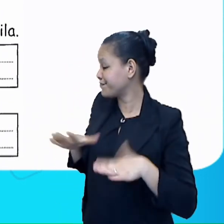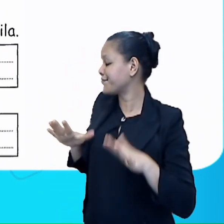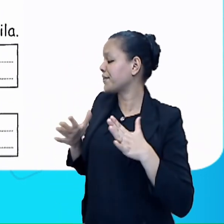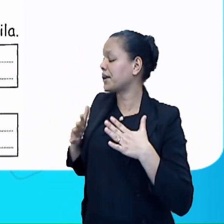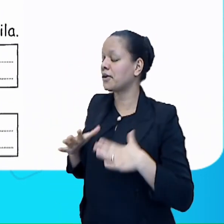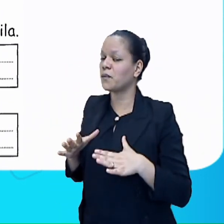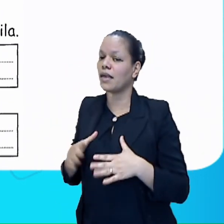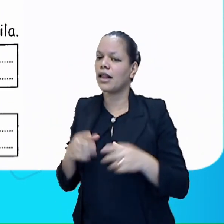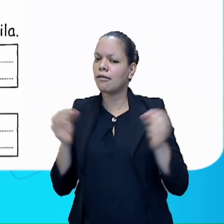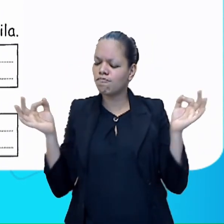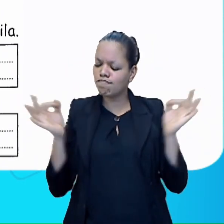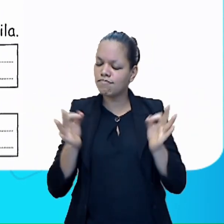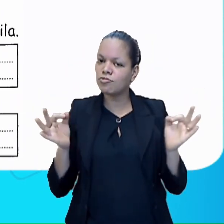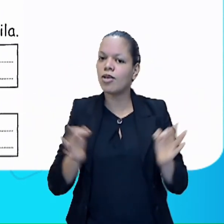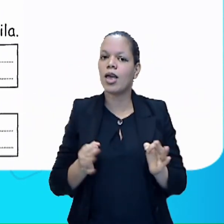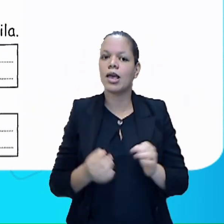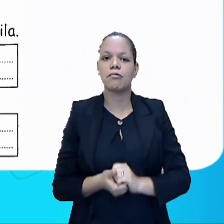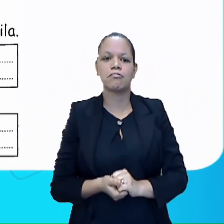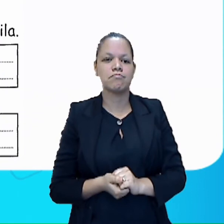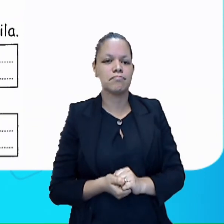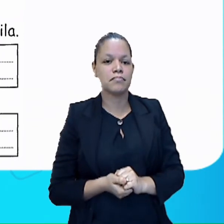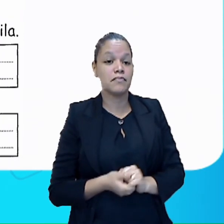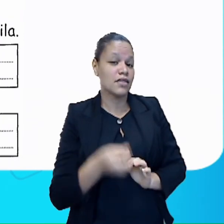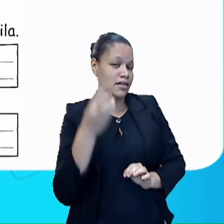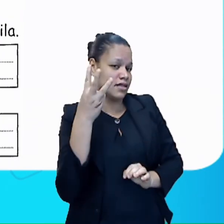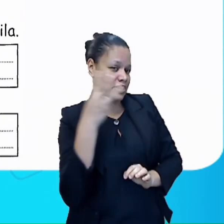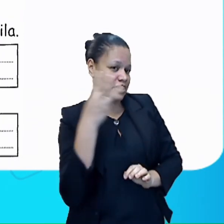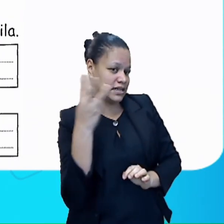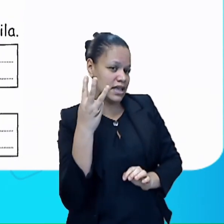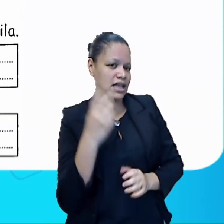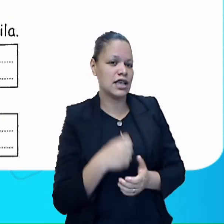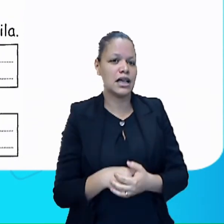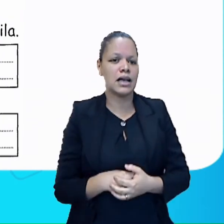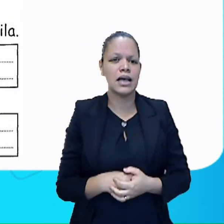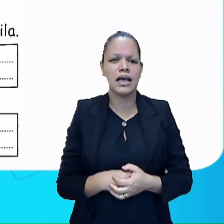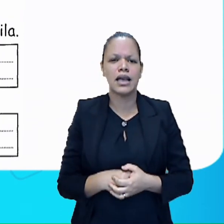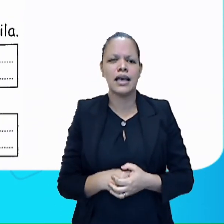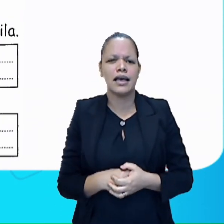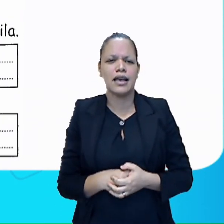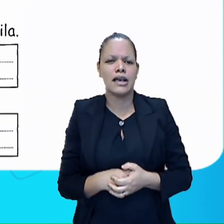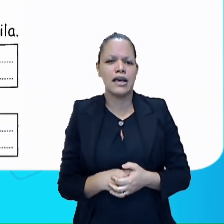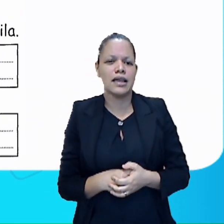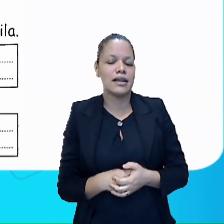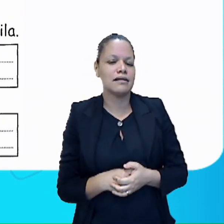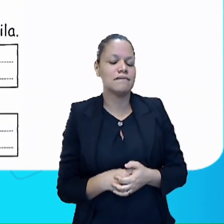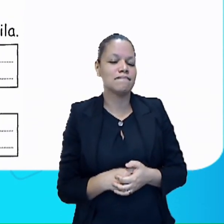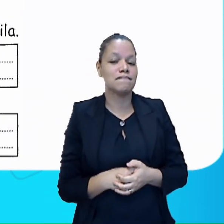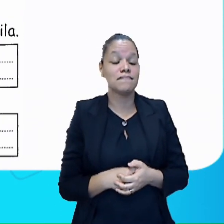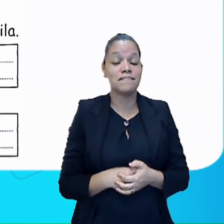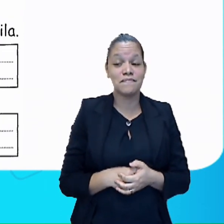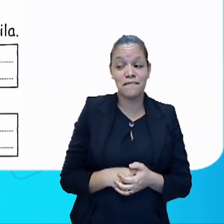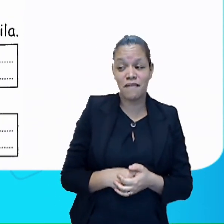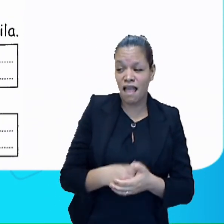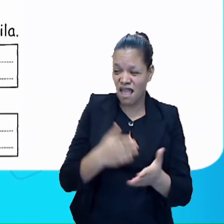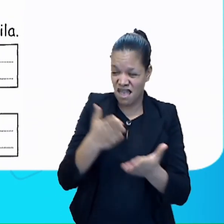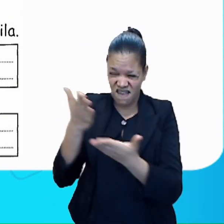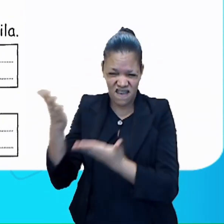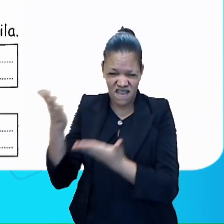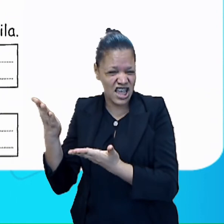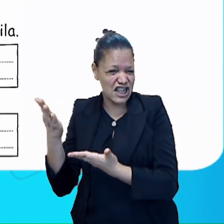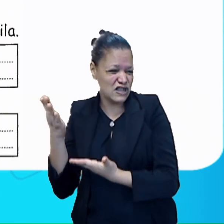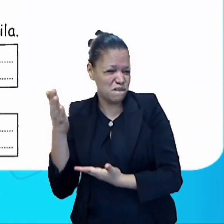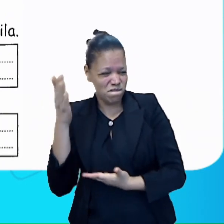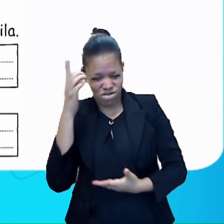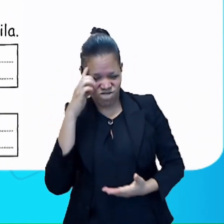Nosso terceiro exemplo aqui, ó. Como ficaria a forma negativa? Ele não está com dor